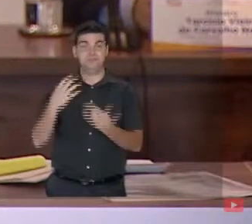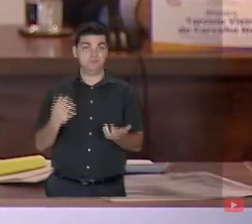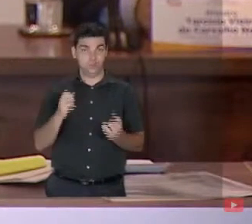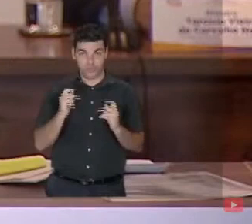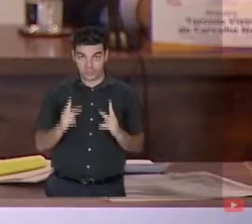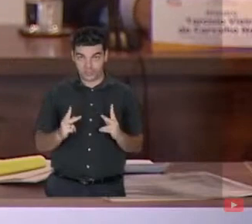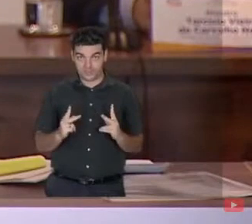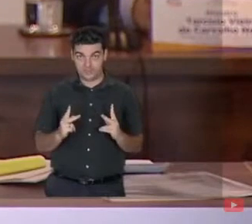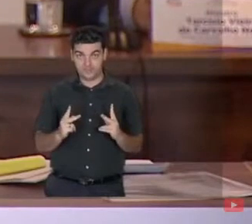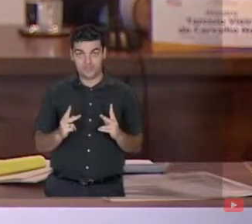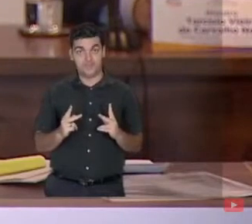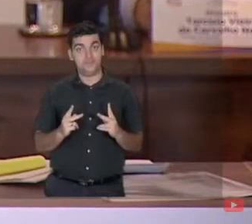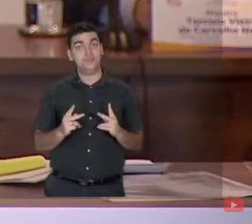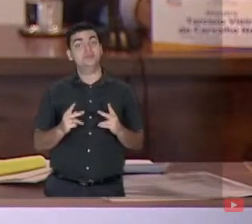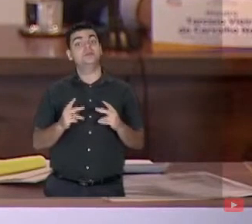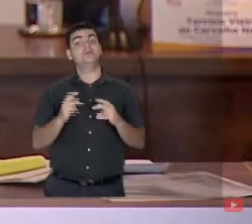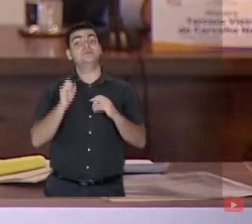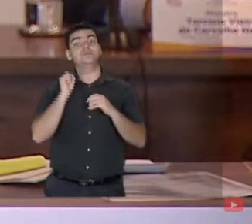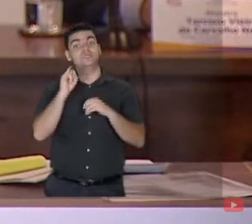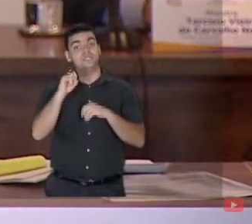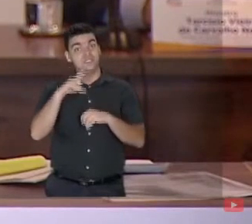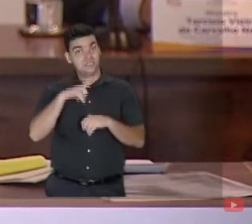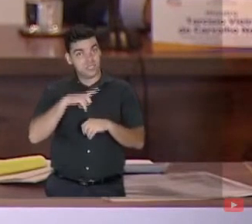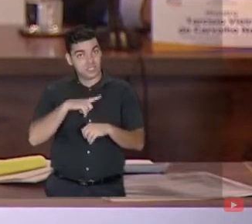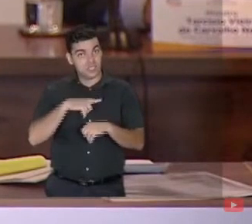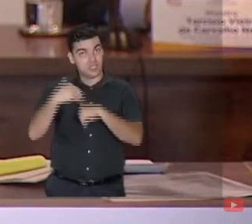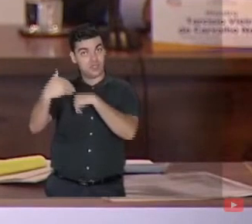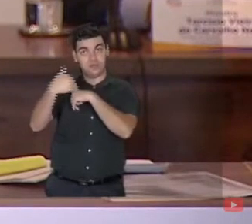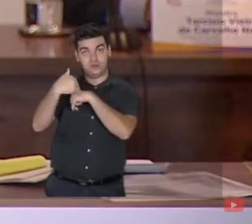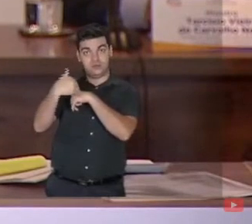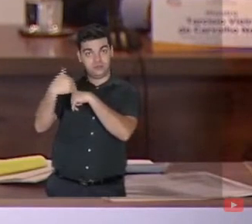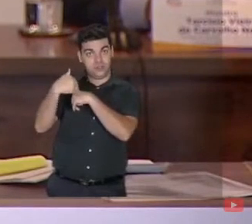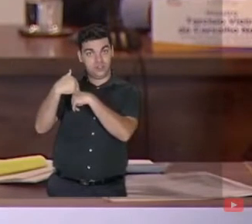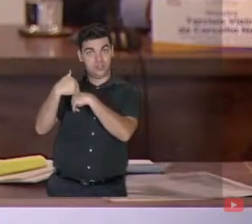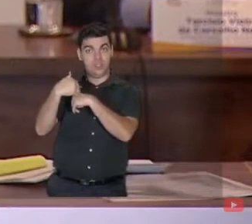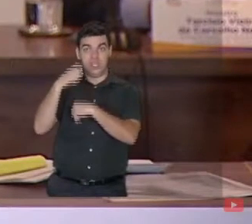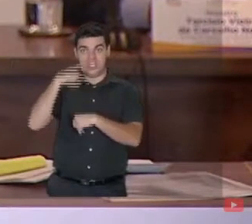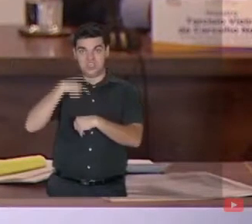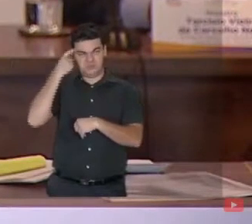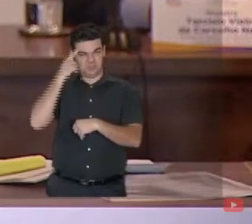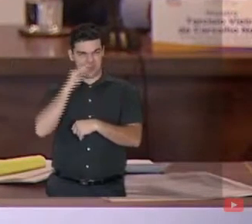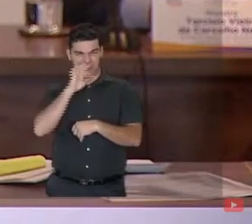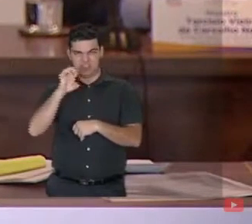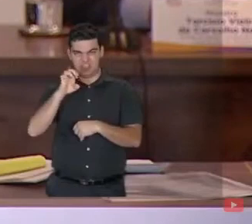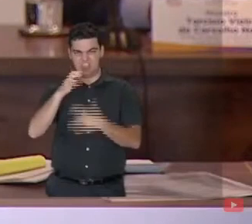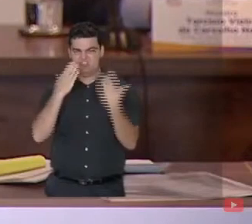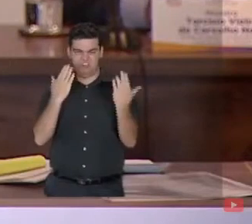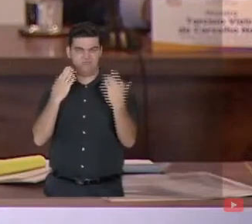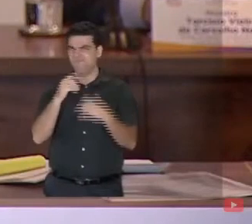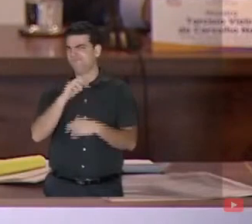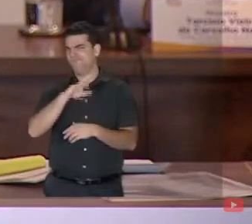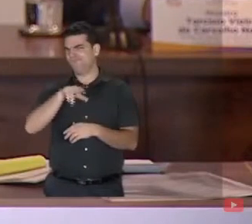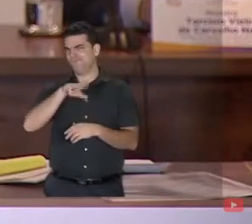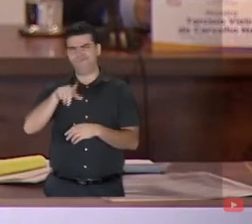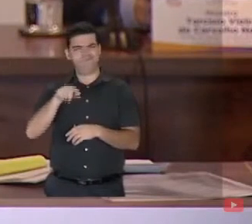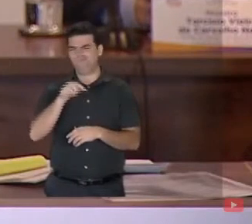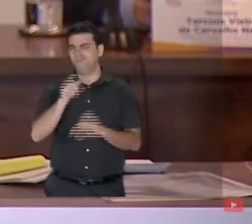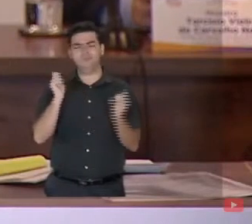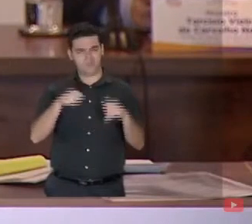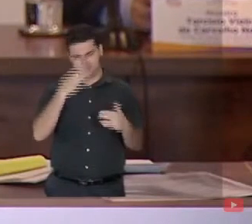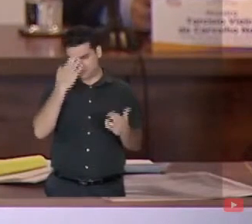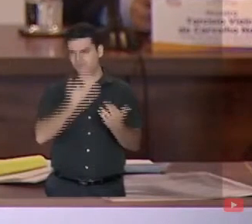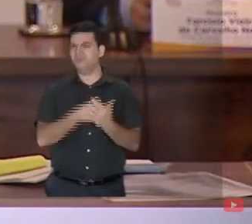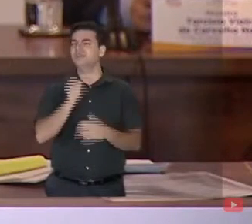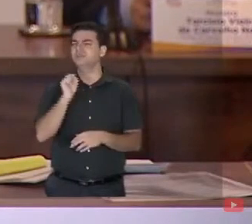problema. Portanto, o fato de existir ataques não coloca em xeque a credibilidade de coisa alguma.